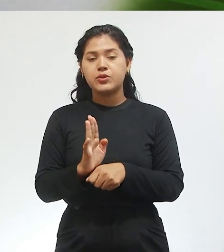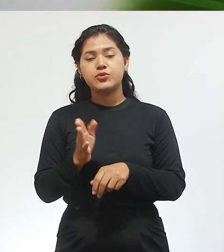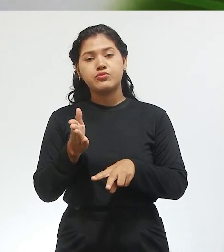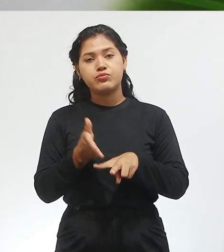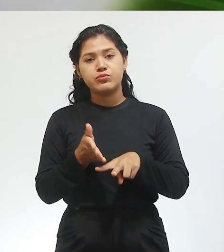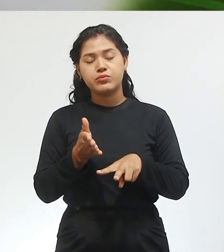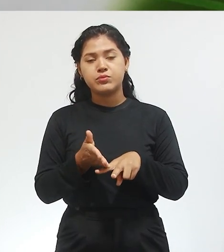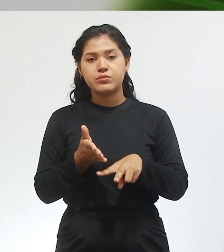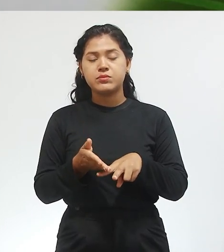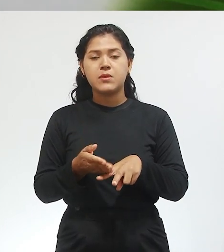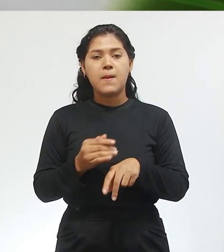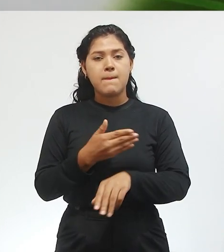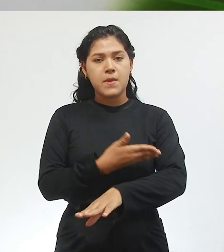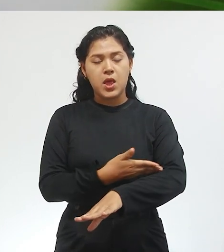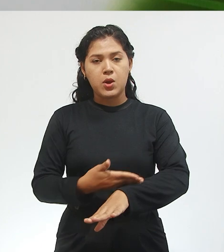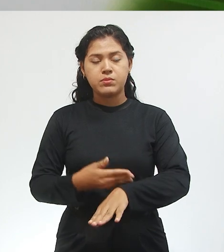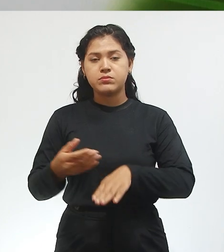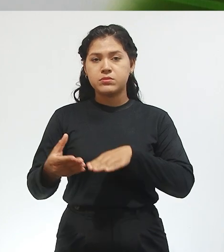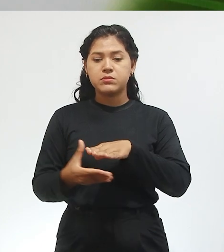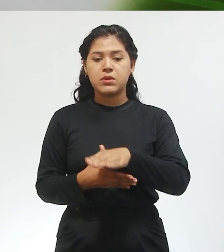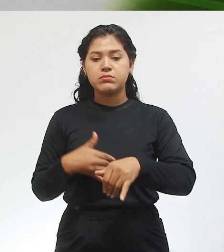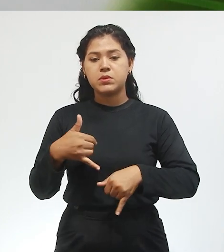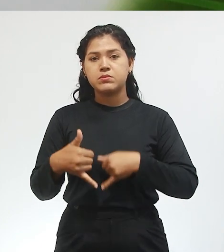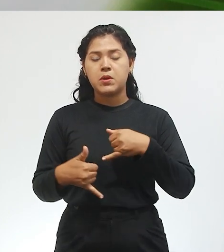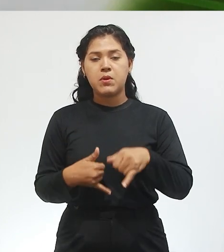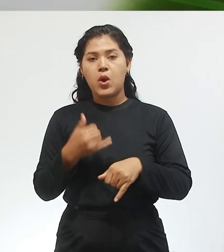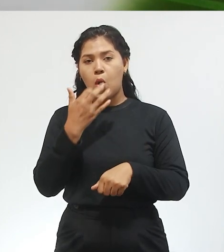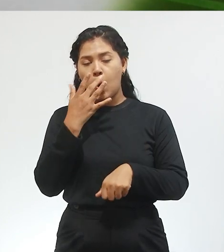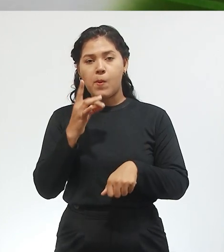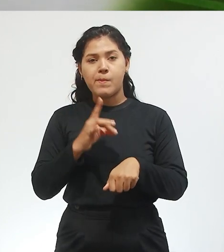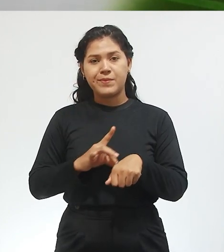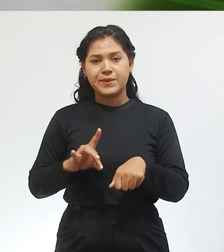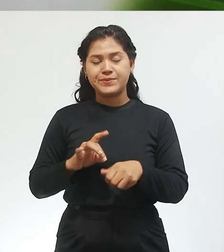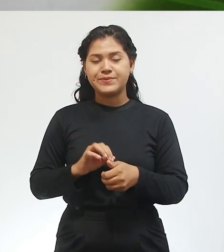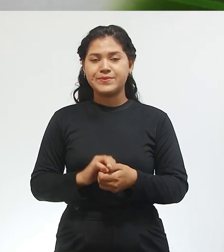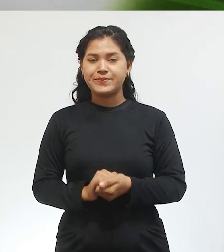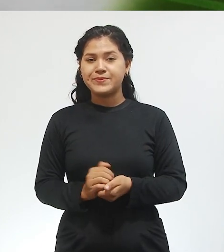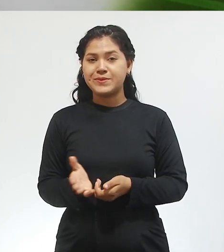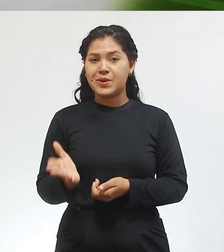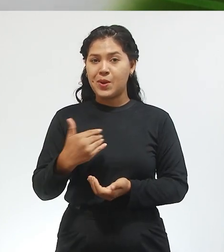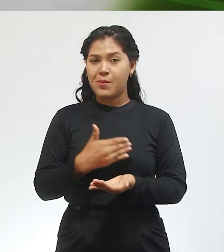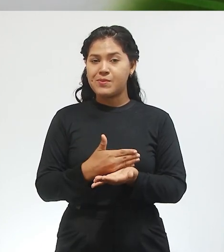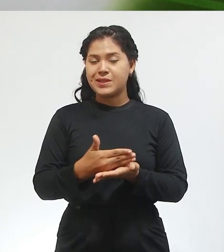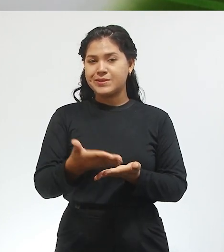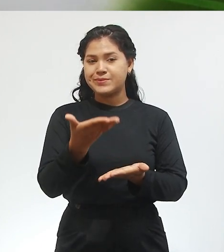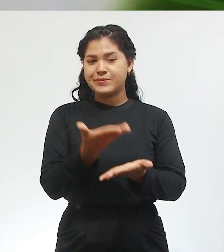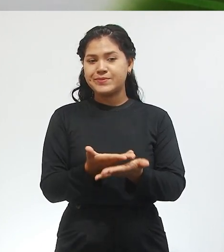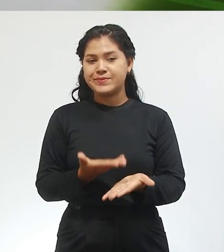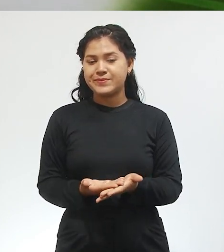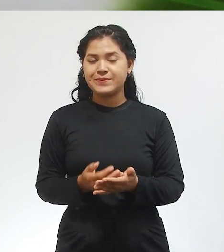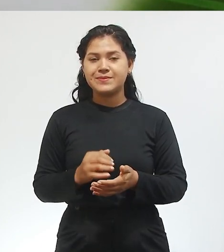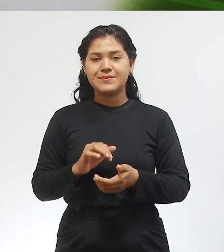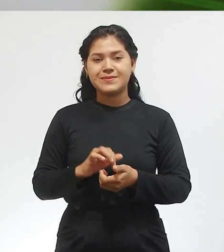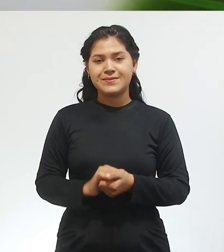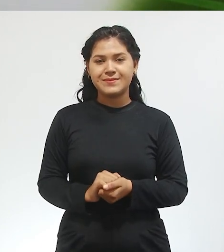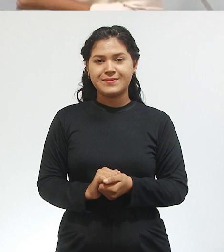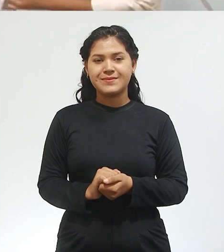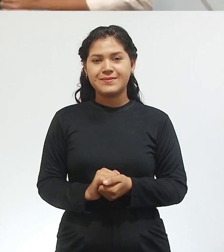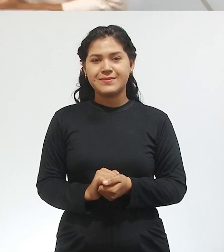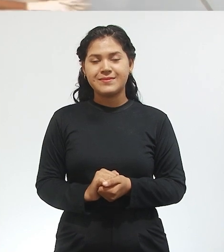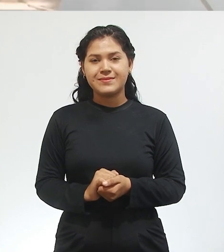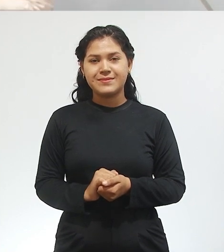calça branca e sapatos pretos. Ok, feito a audiodescrição, agora vou iniciar a nossa